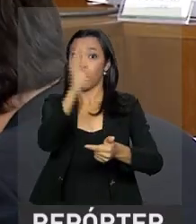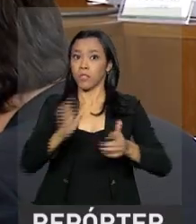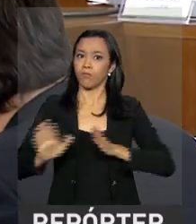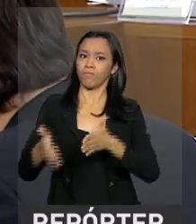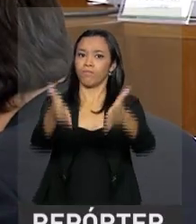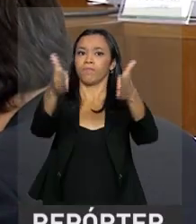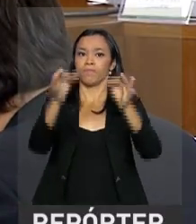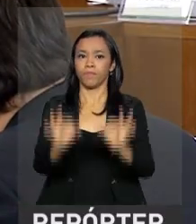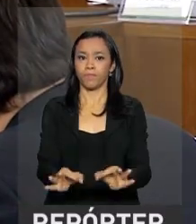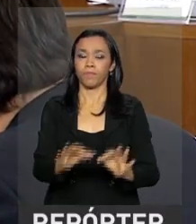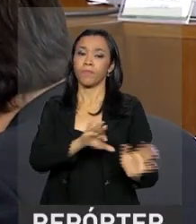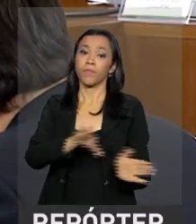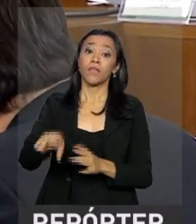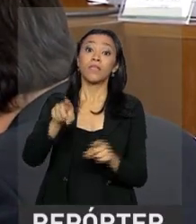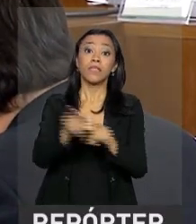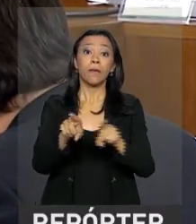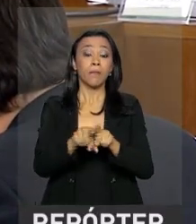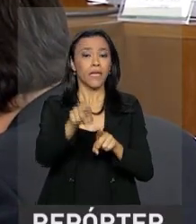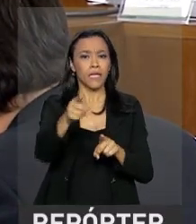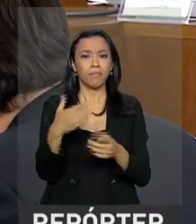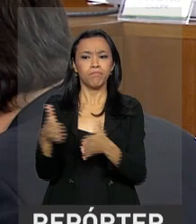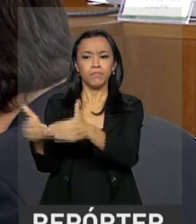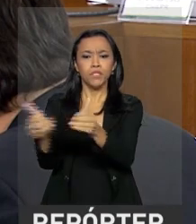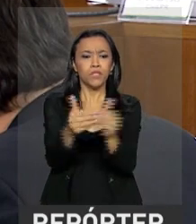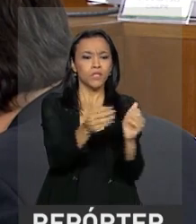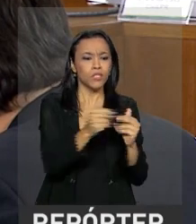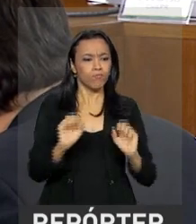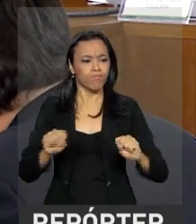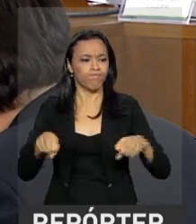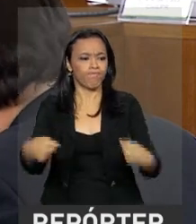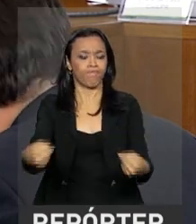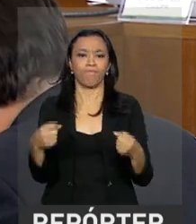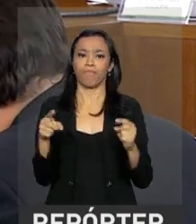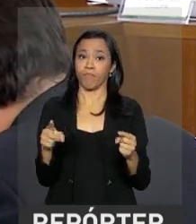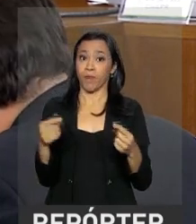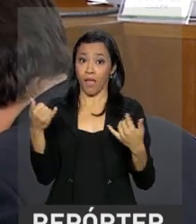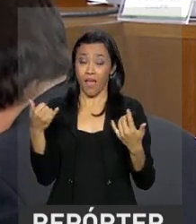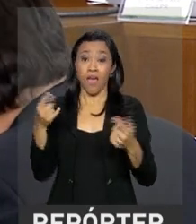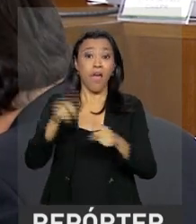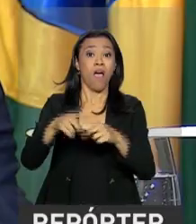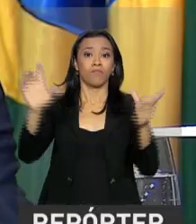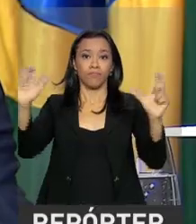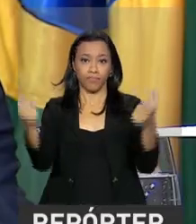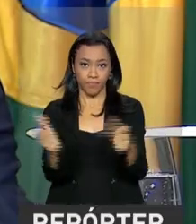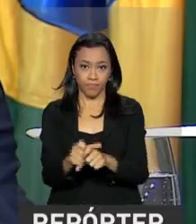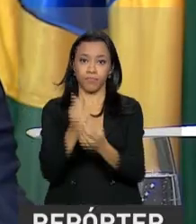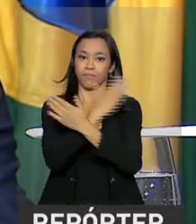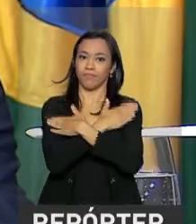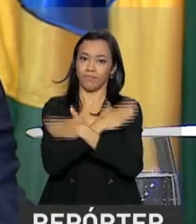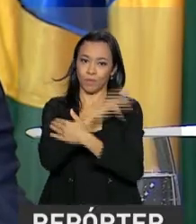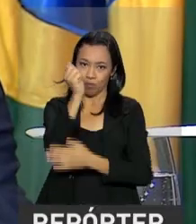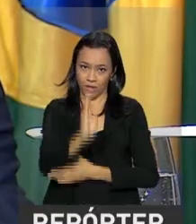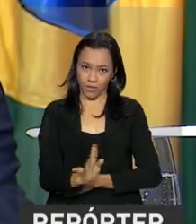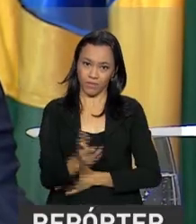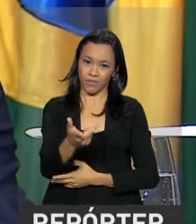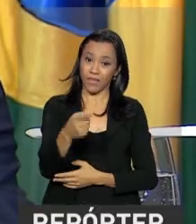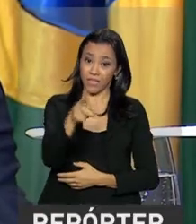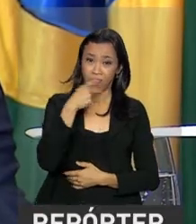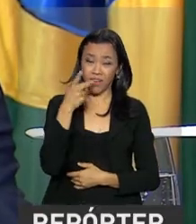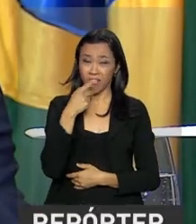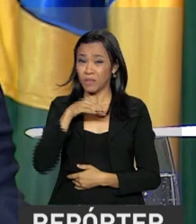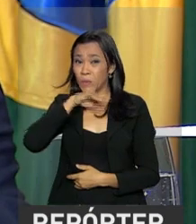Michel Temer também pediu empenho aos ministros para combater o desemprego no país uma coisa mais indigna do que o